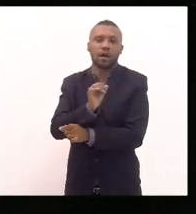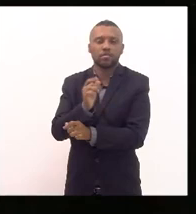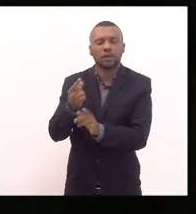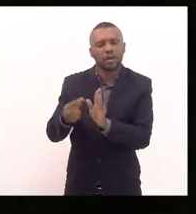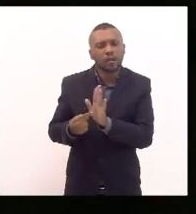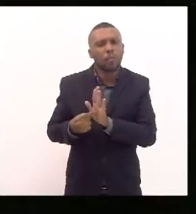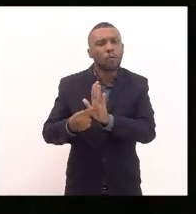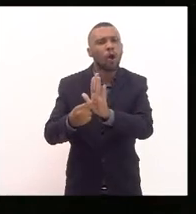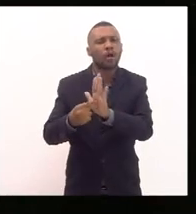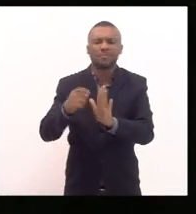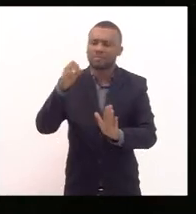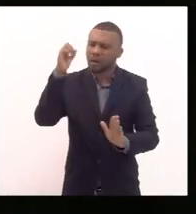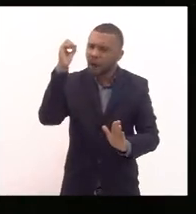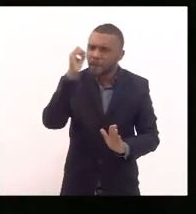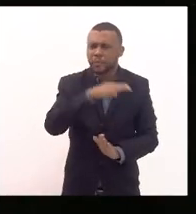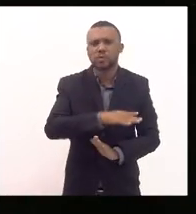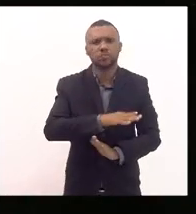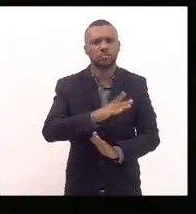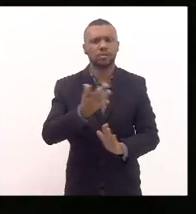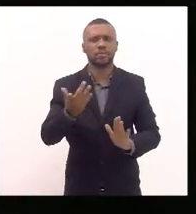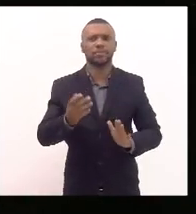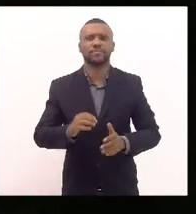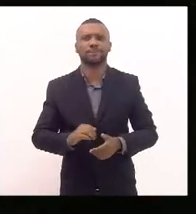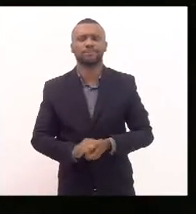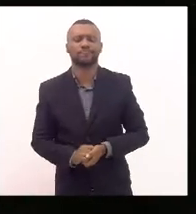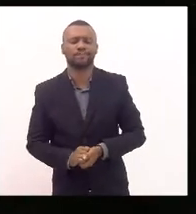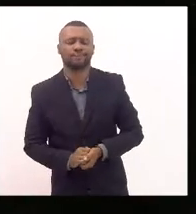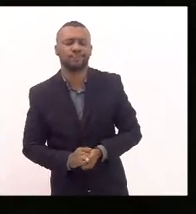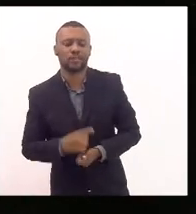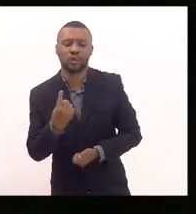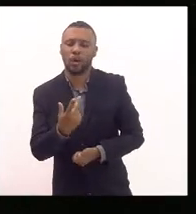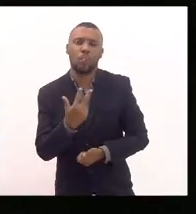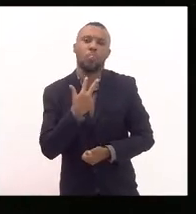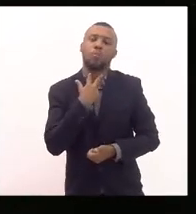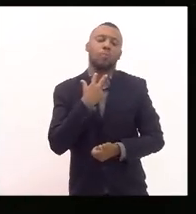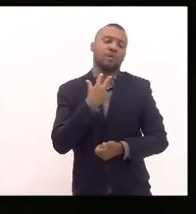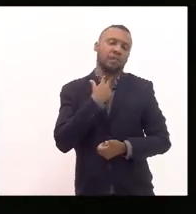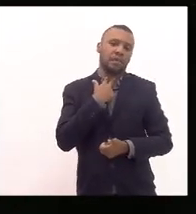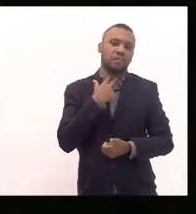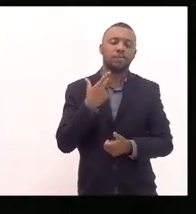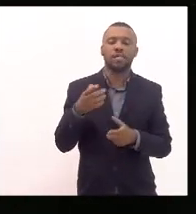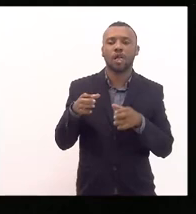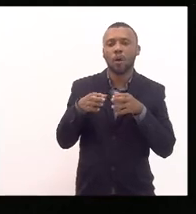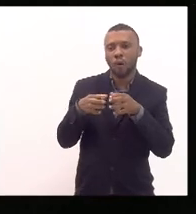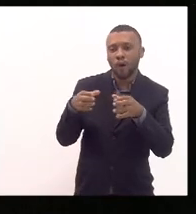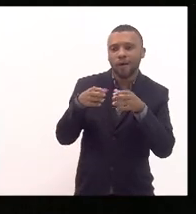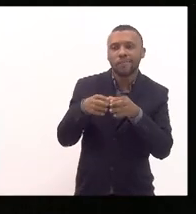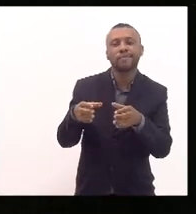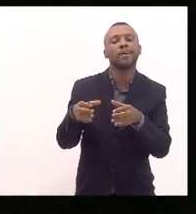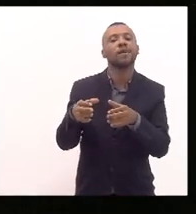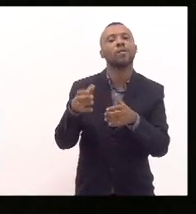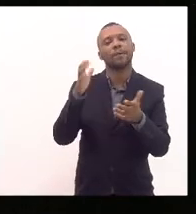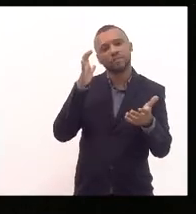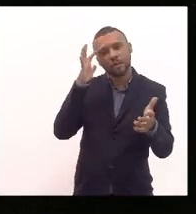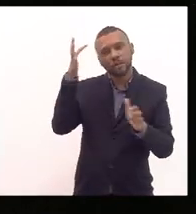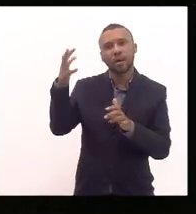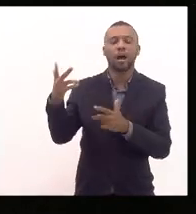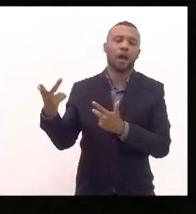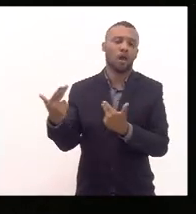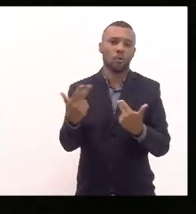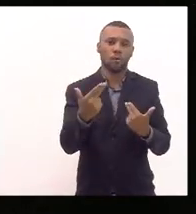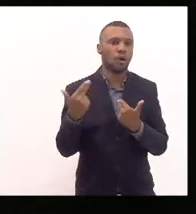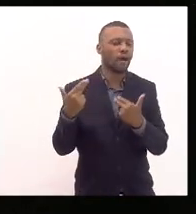manifesta de maneira absurda nós não podemos conviver com uma situação como essa